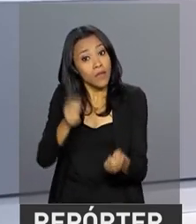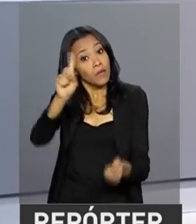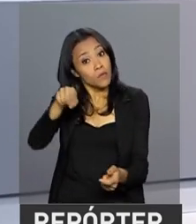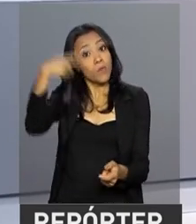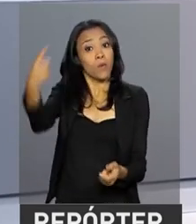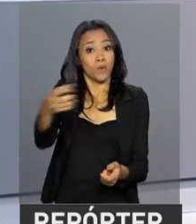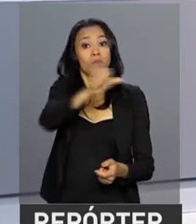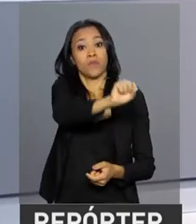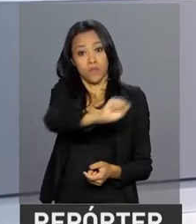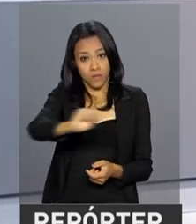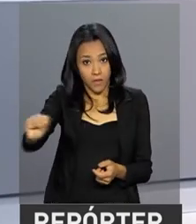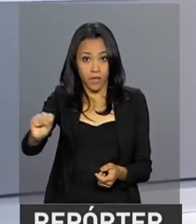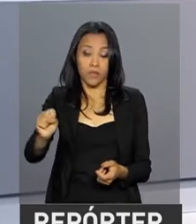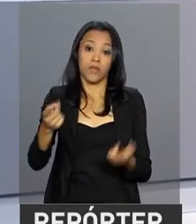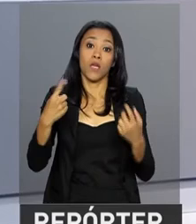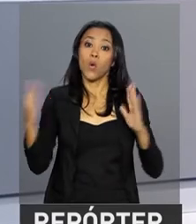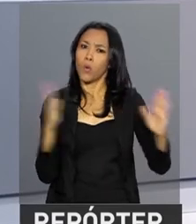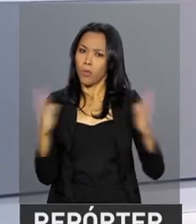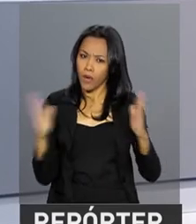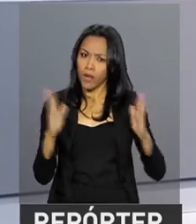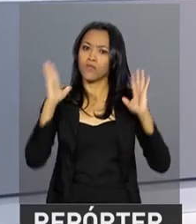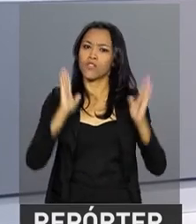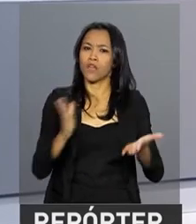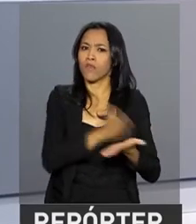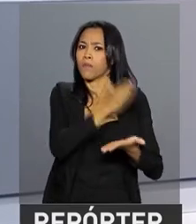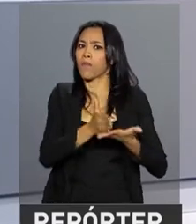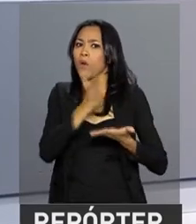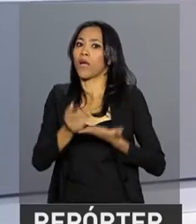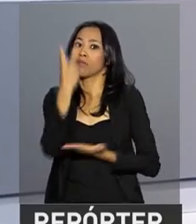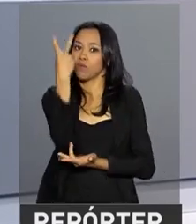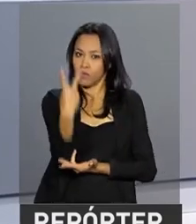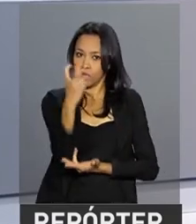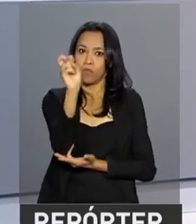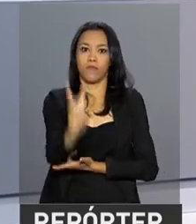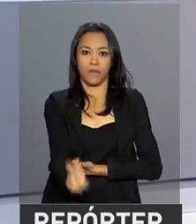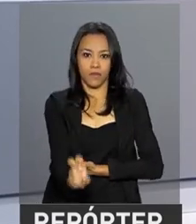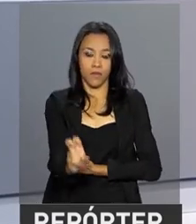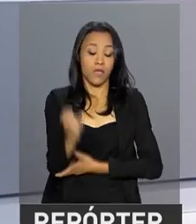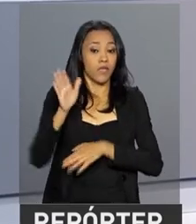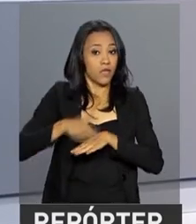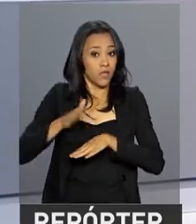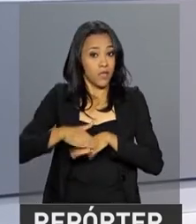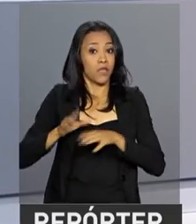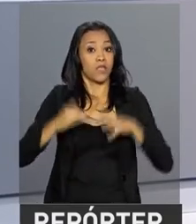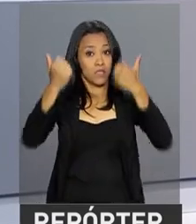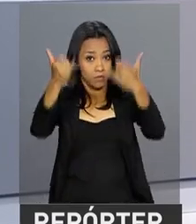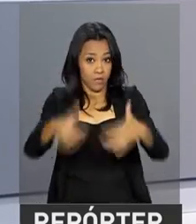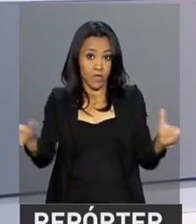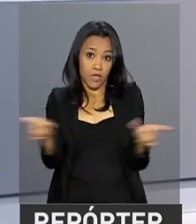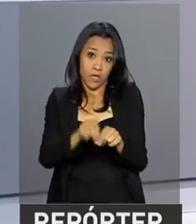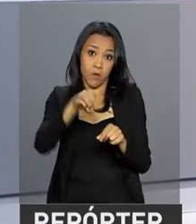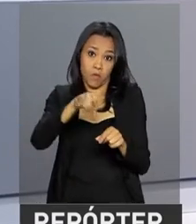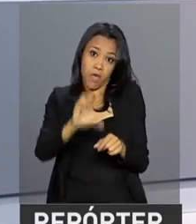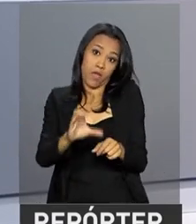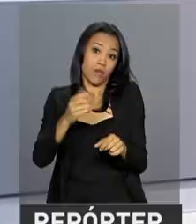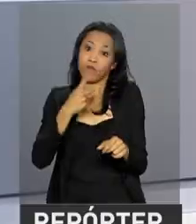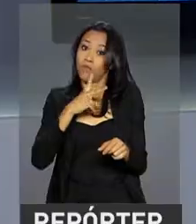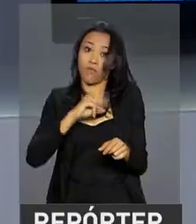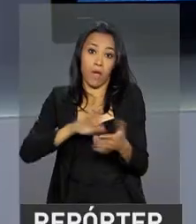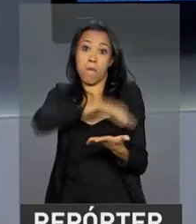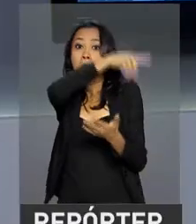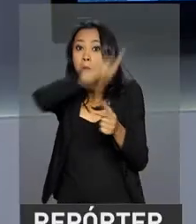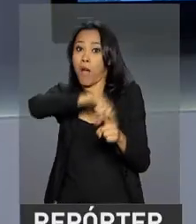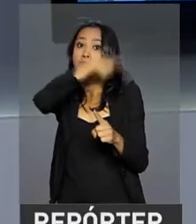o prazo para renovação do fies já foi prorrogado duas vezes e de acordo com o ministério da educação não será mais estendido